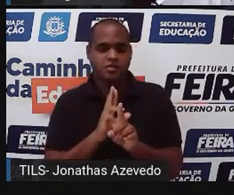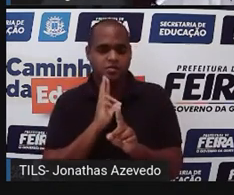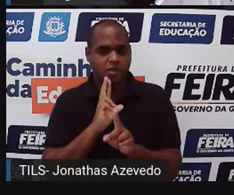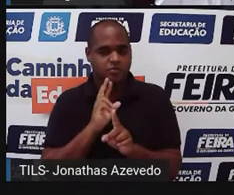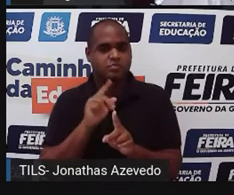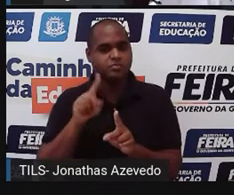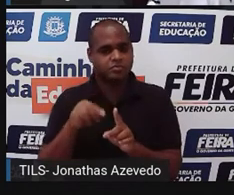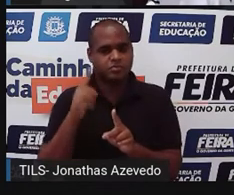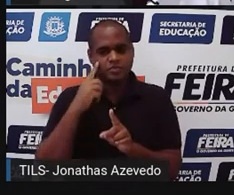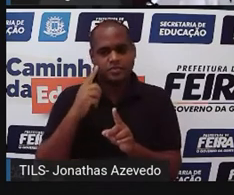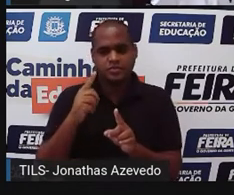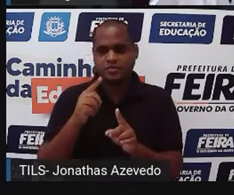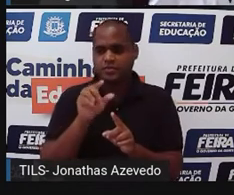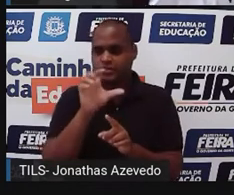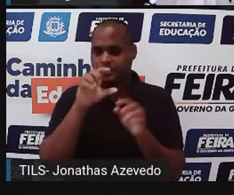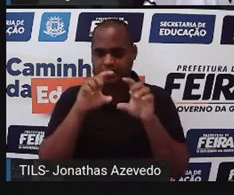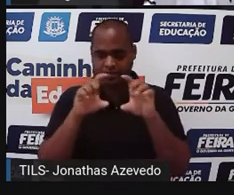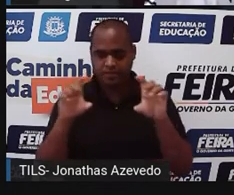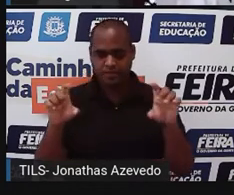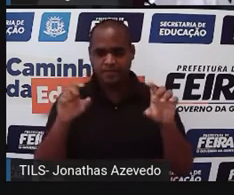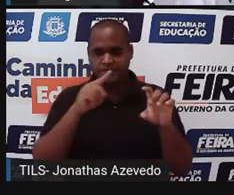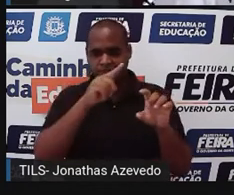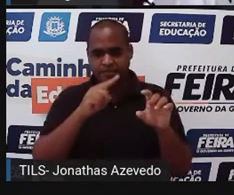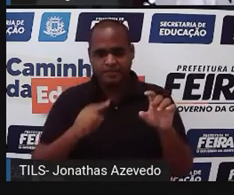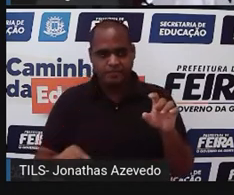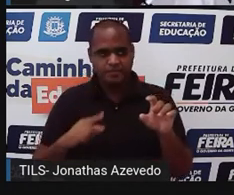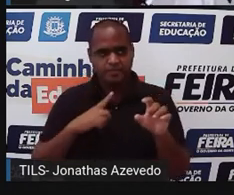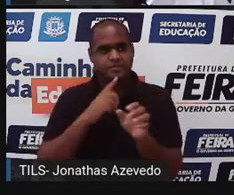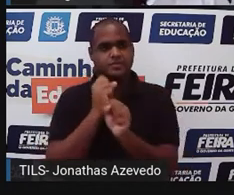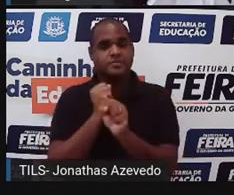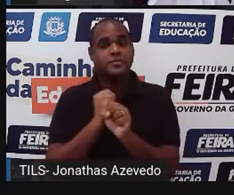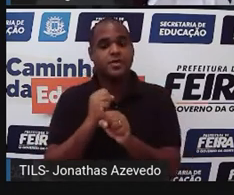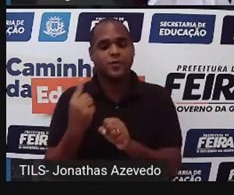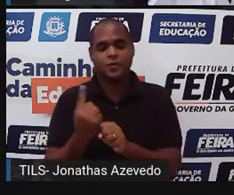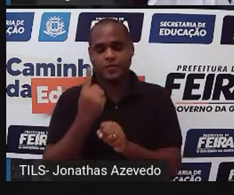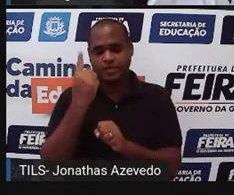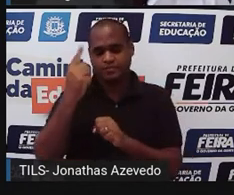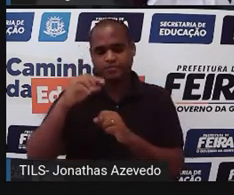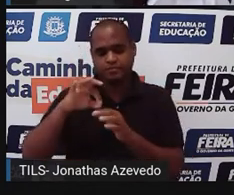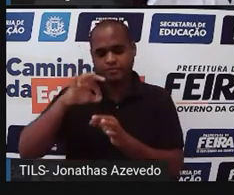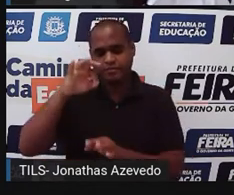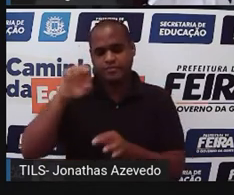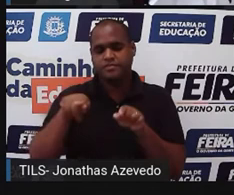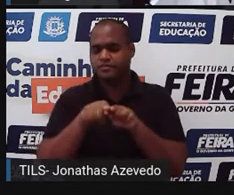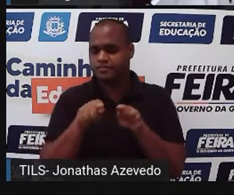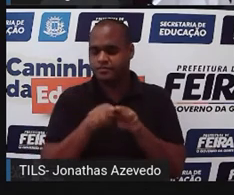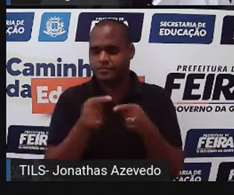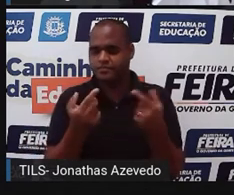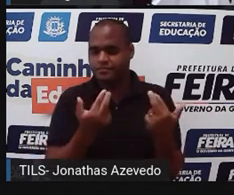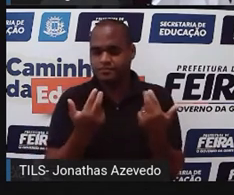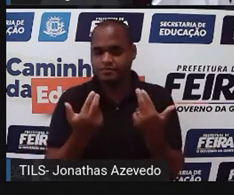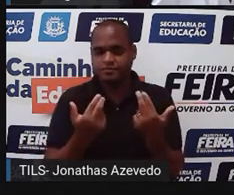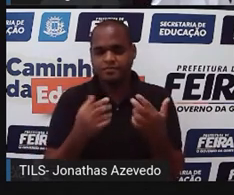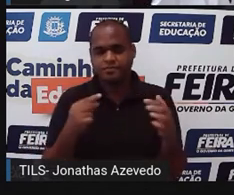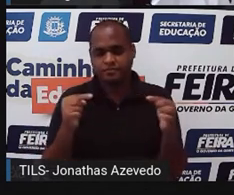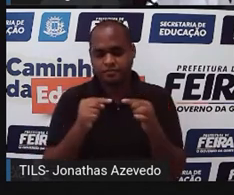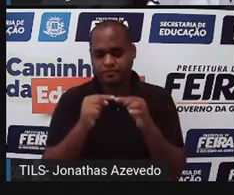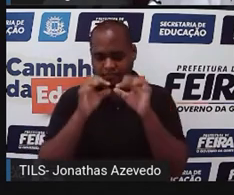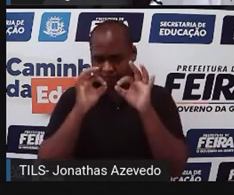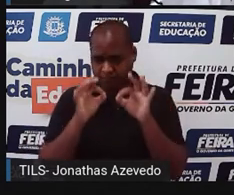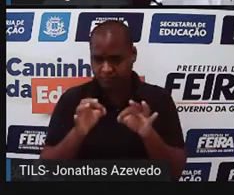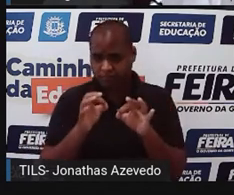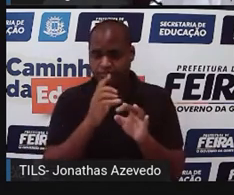entre a medida do comprimento e a medida da altura e isso é a forma de